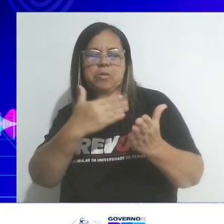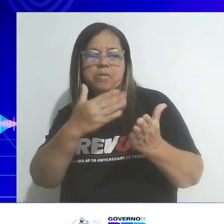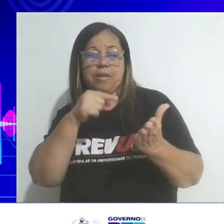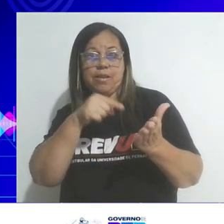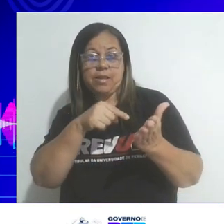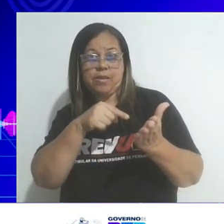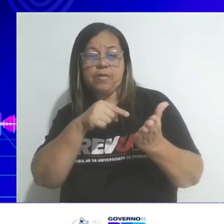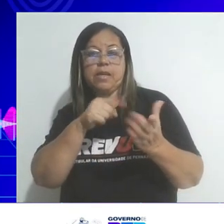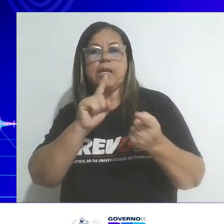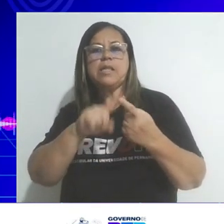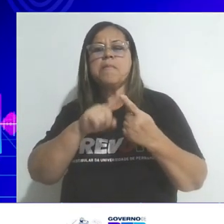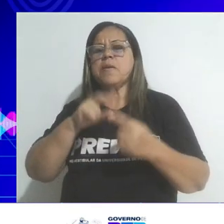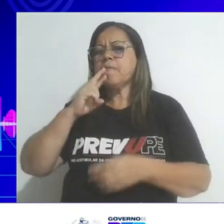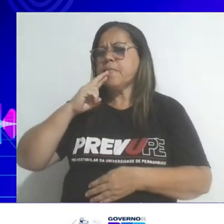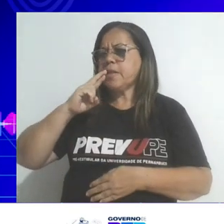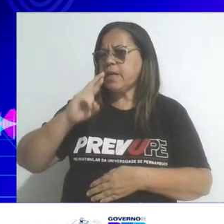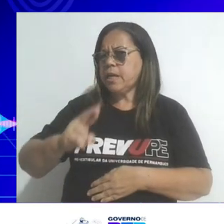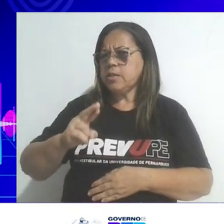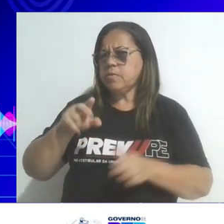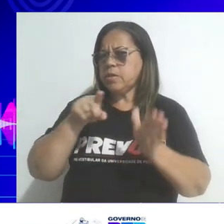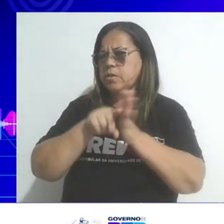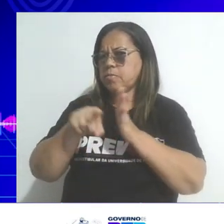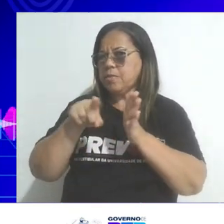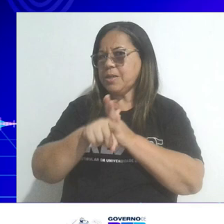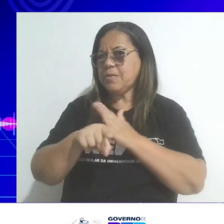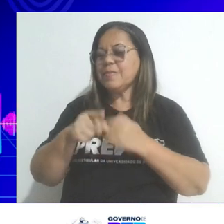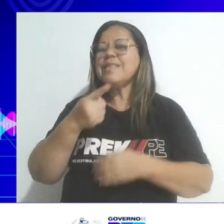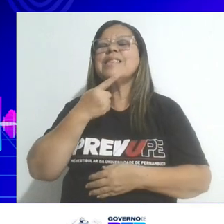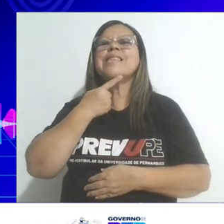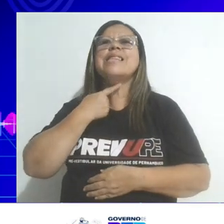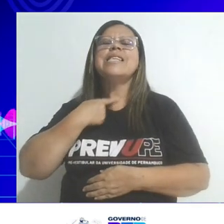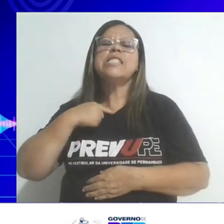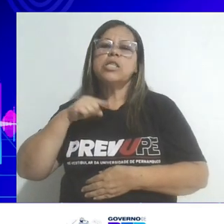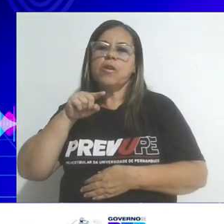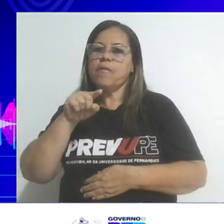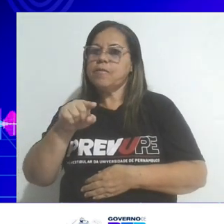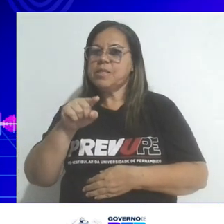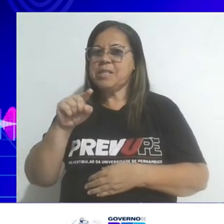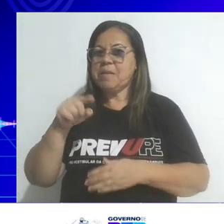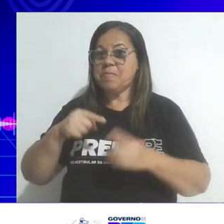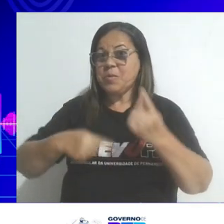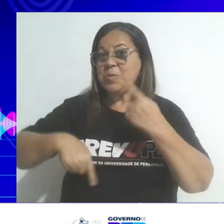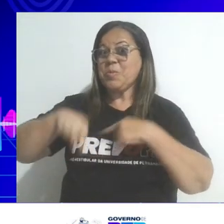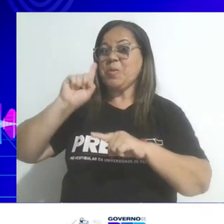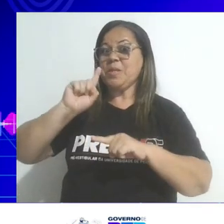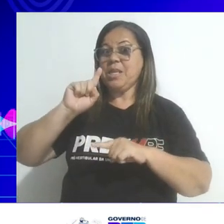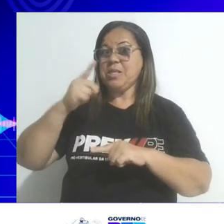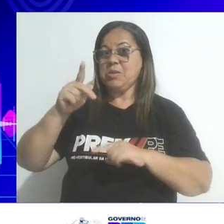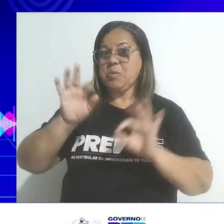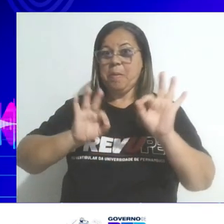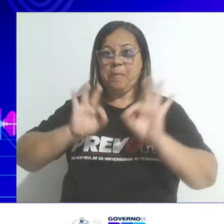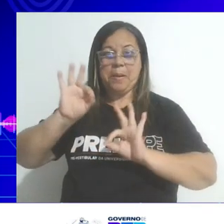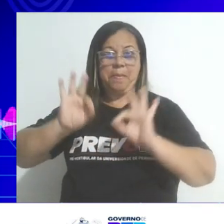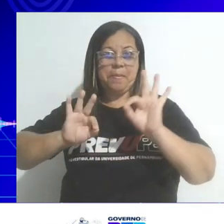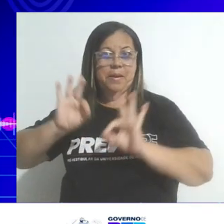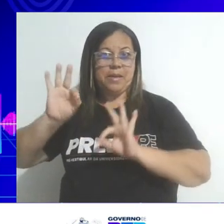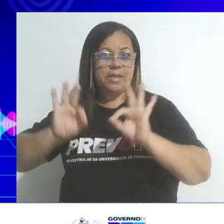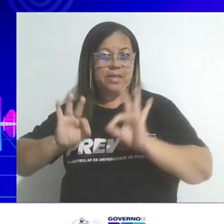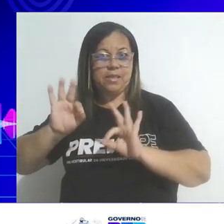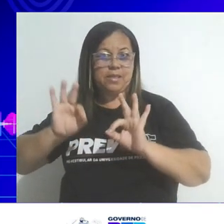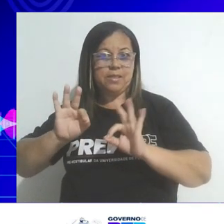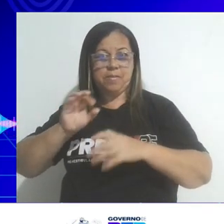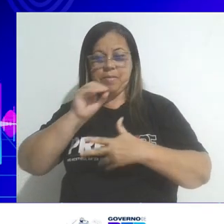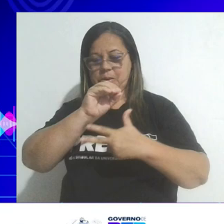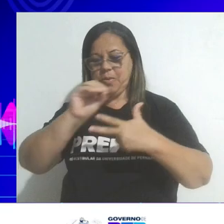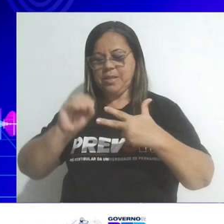a responder às questões desejo a você muito sucesso na sua preparação para o